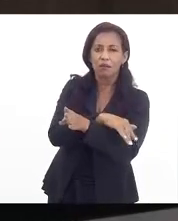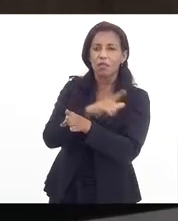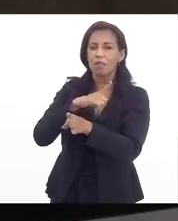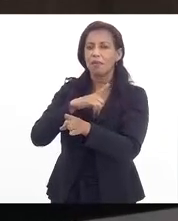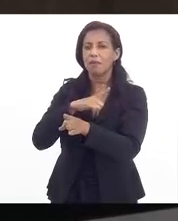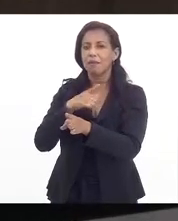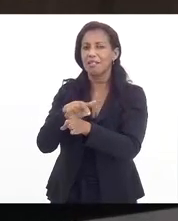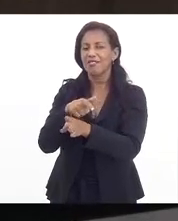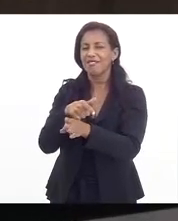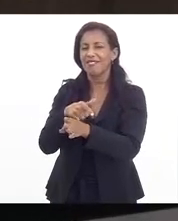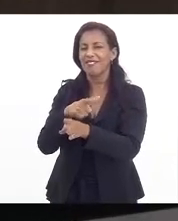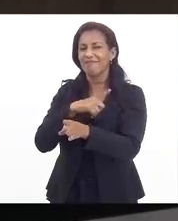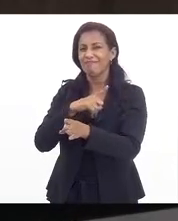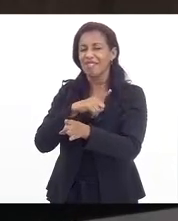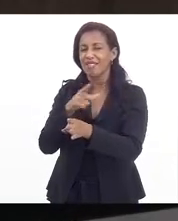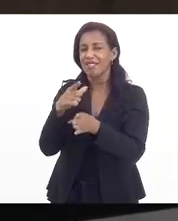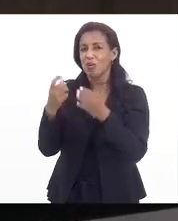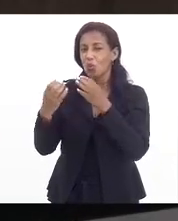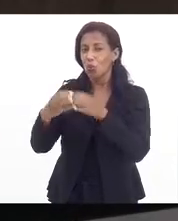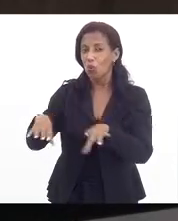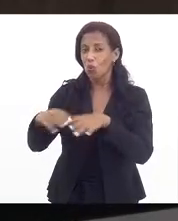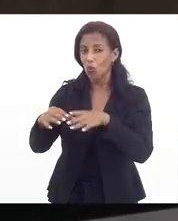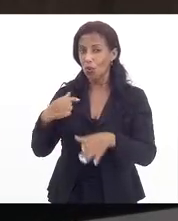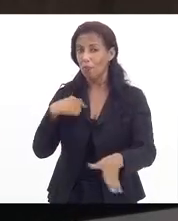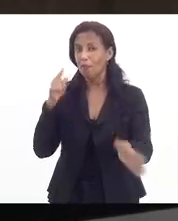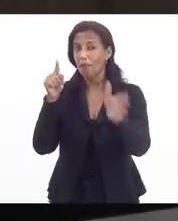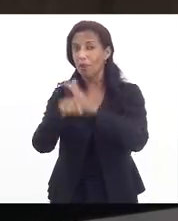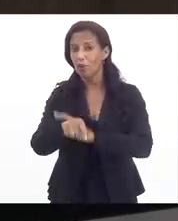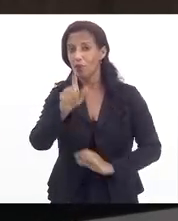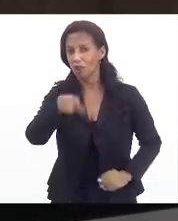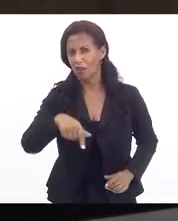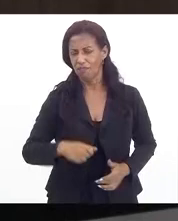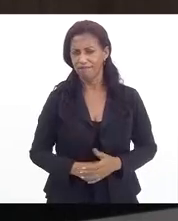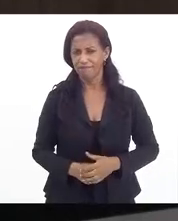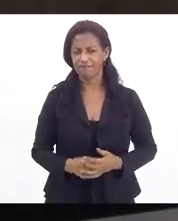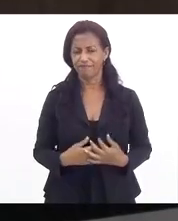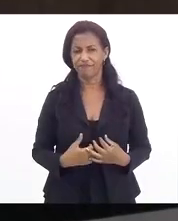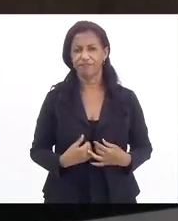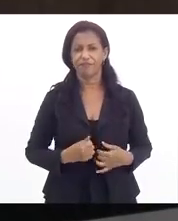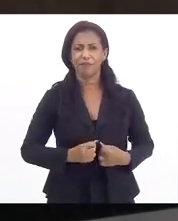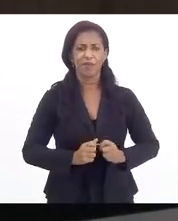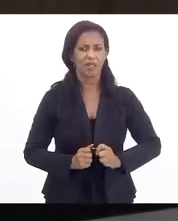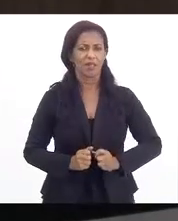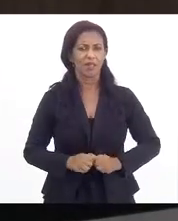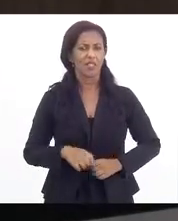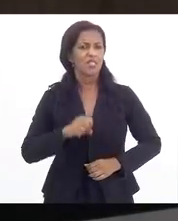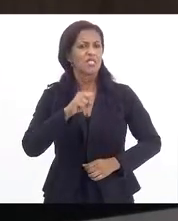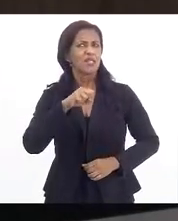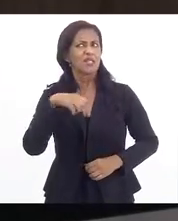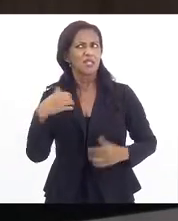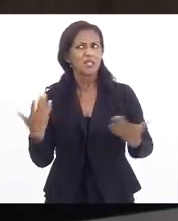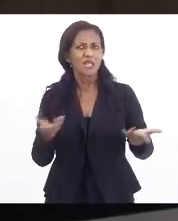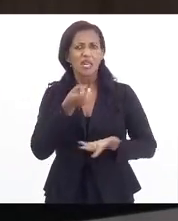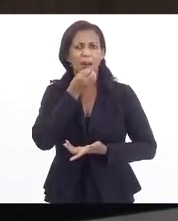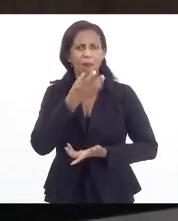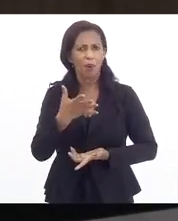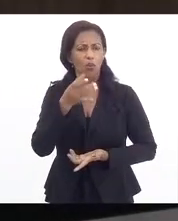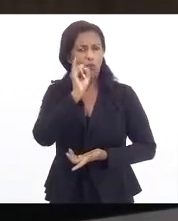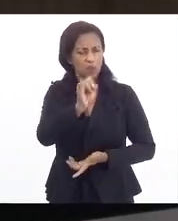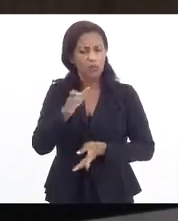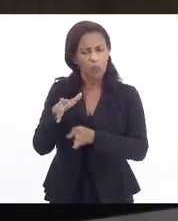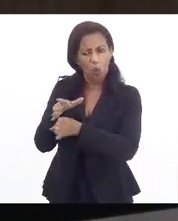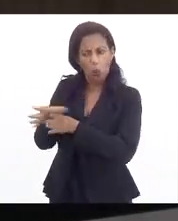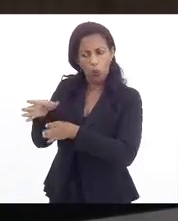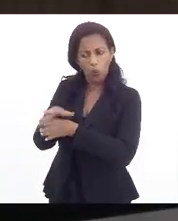este concurso então a minha pergunta é o seguinte seria razoável que houvesse uma orientação do